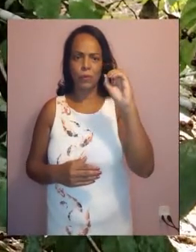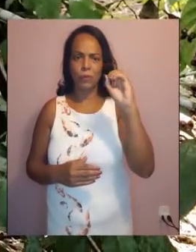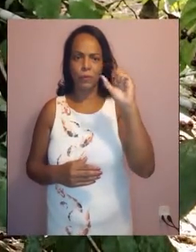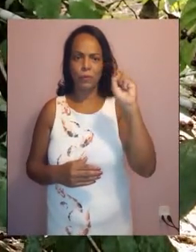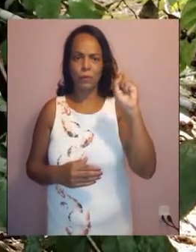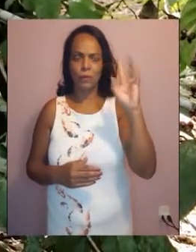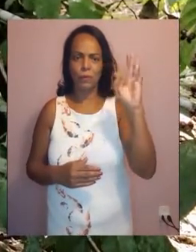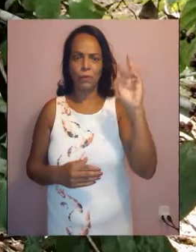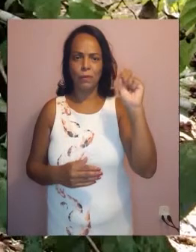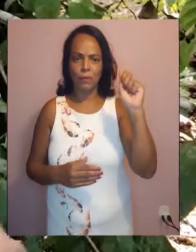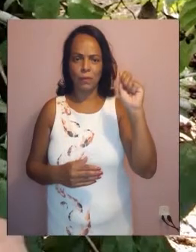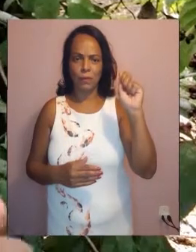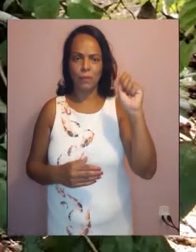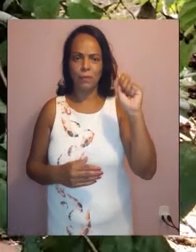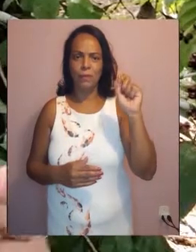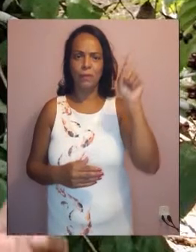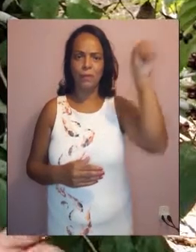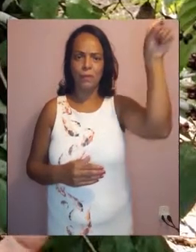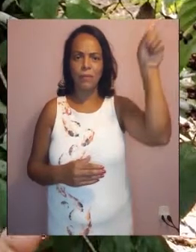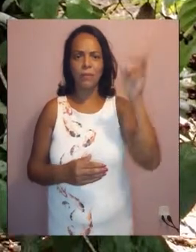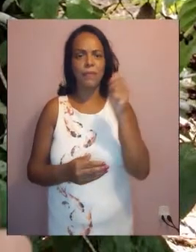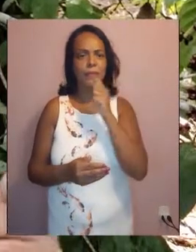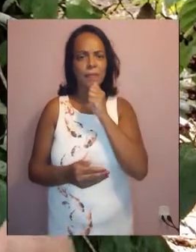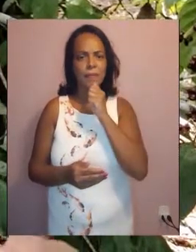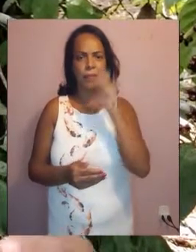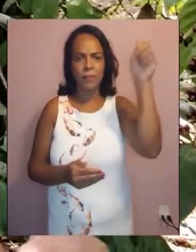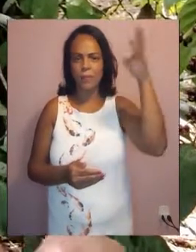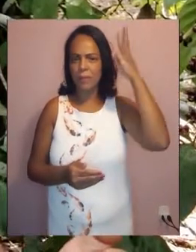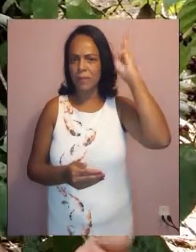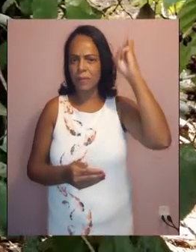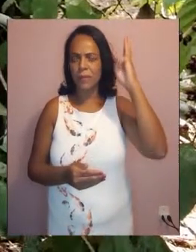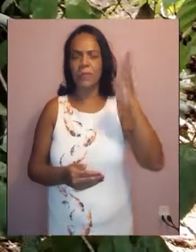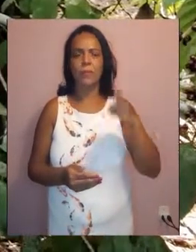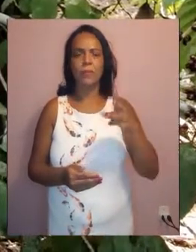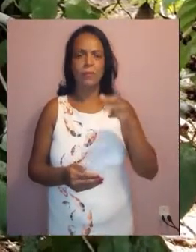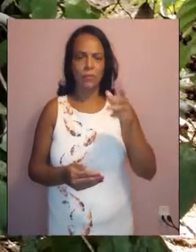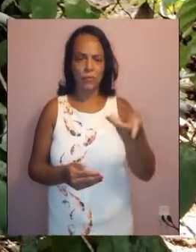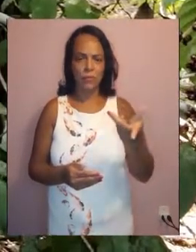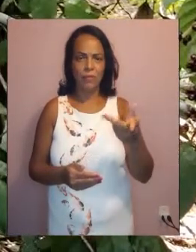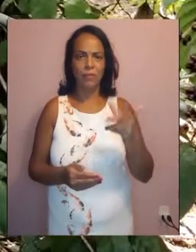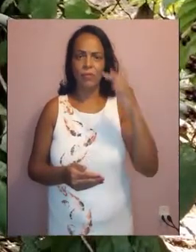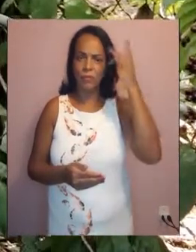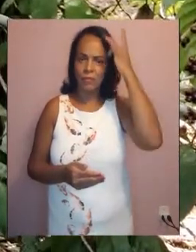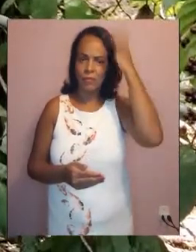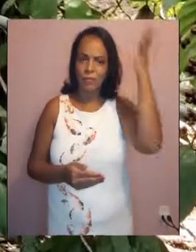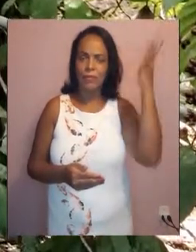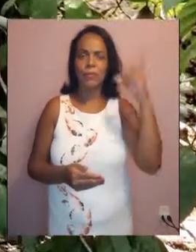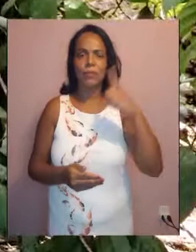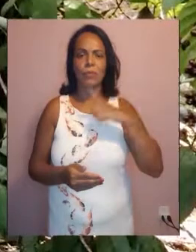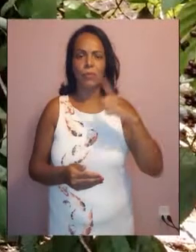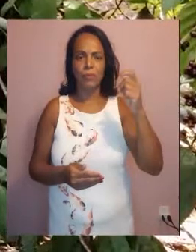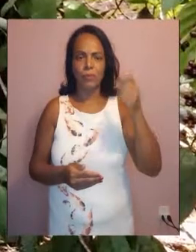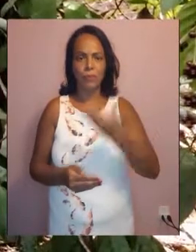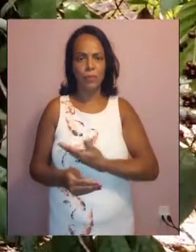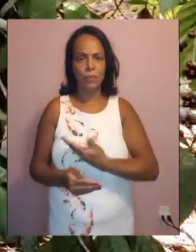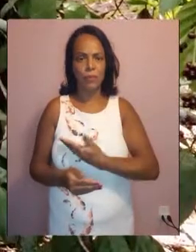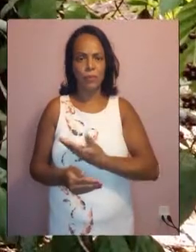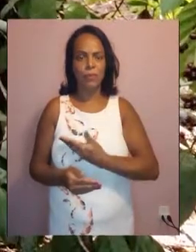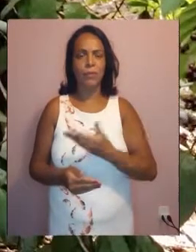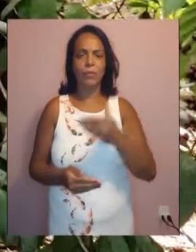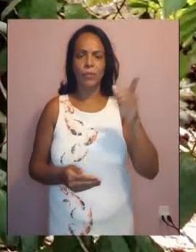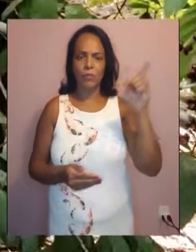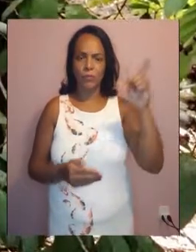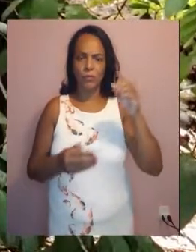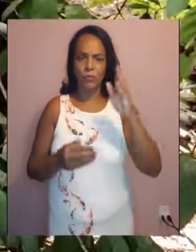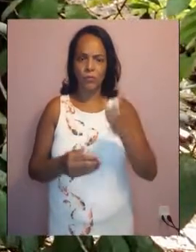Antônio Costa, junto com outro irmão André Costa, aqui já estavam trabalhando, né? Então aqui